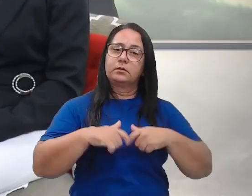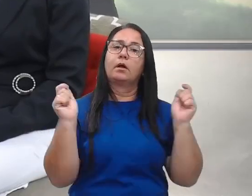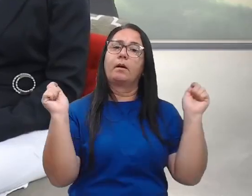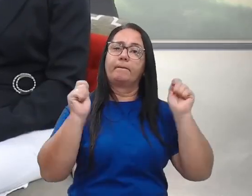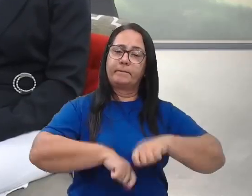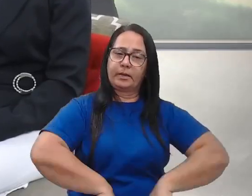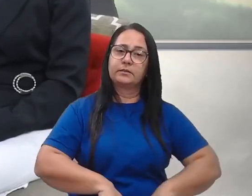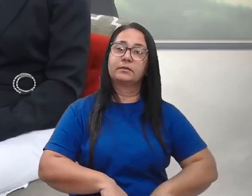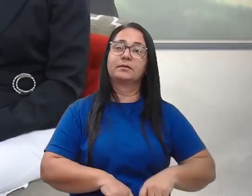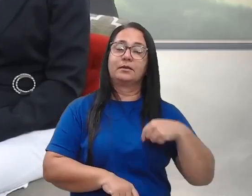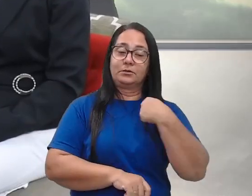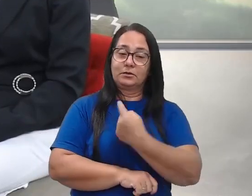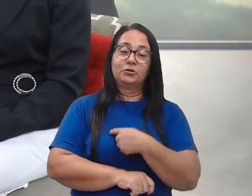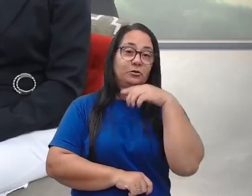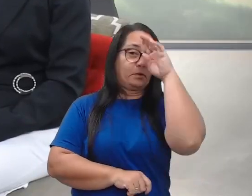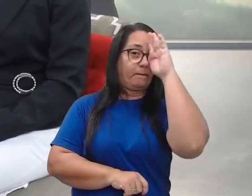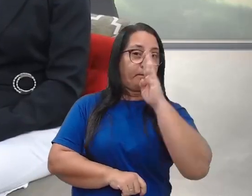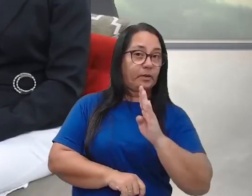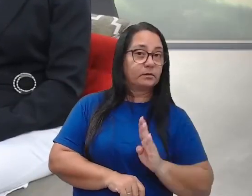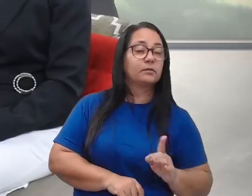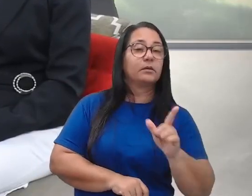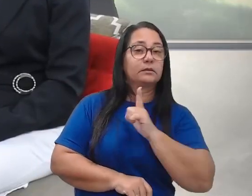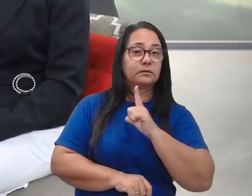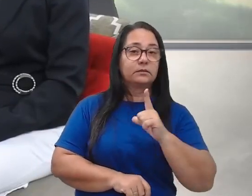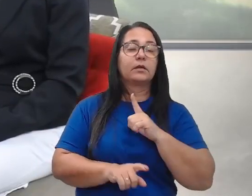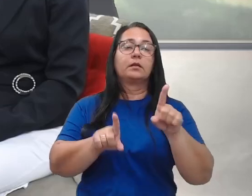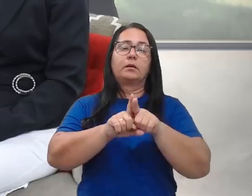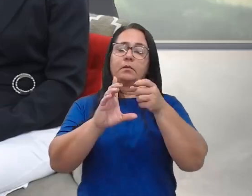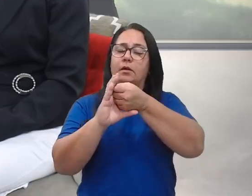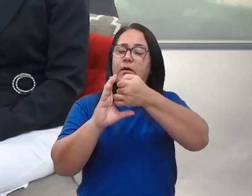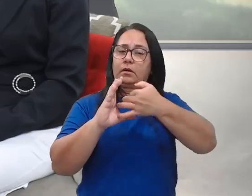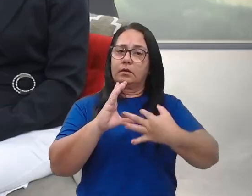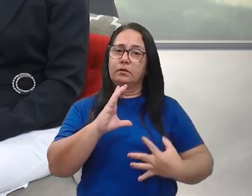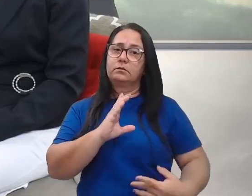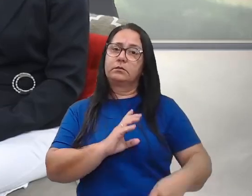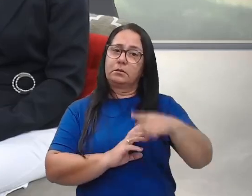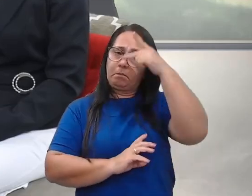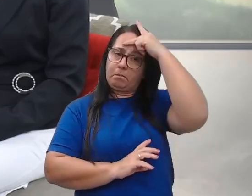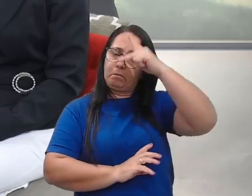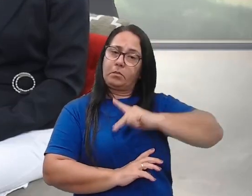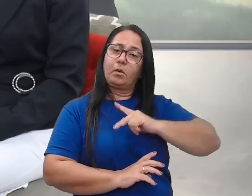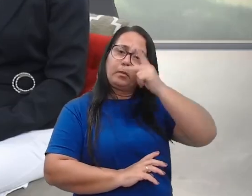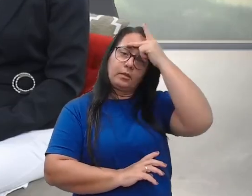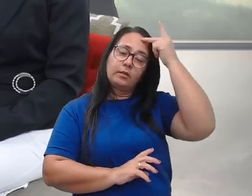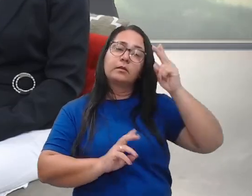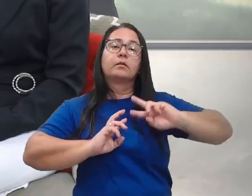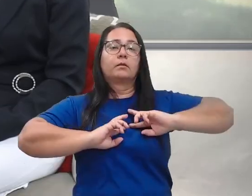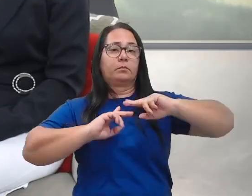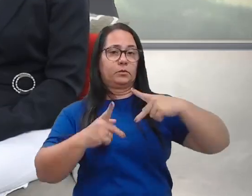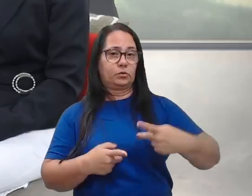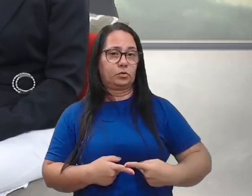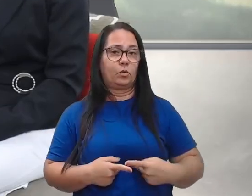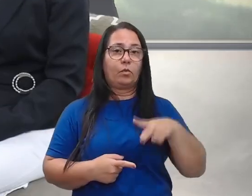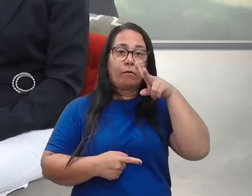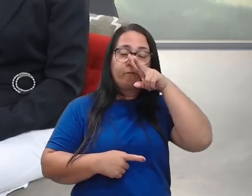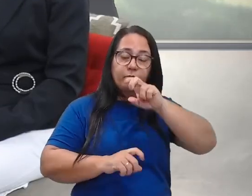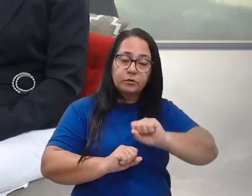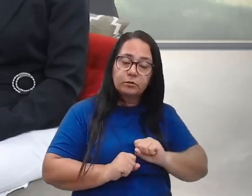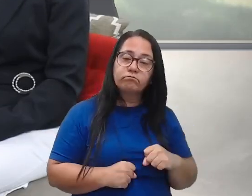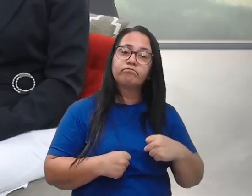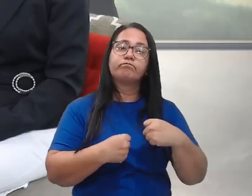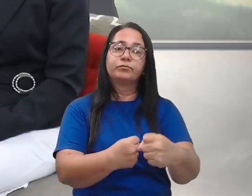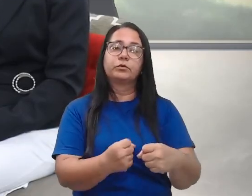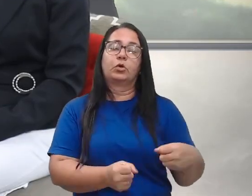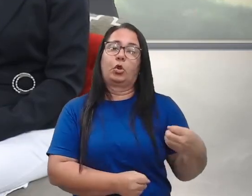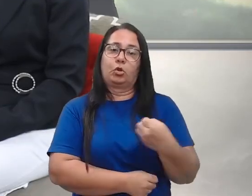uma característica, claro, dos seres humanos, de se reinventar, essa força de vontade de se reinventar. Acho que essa não